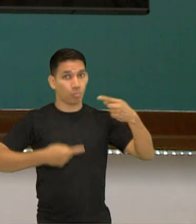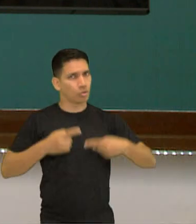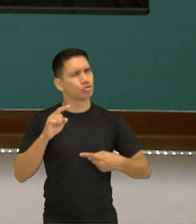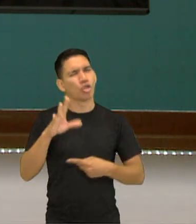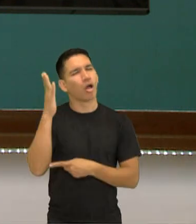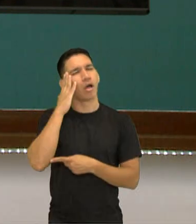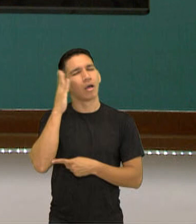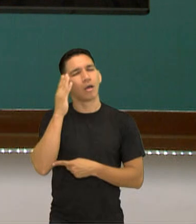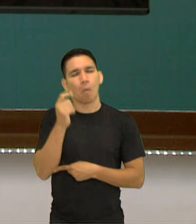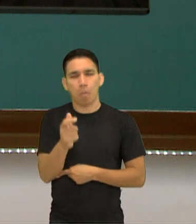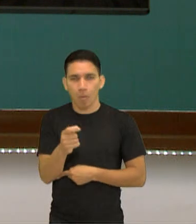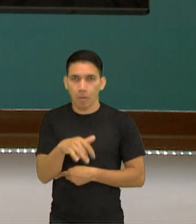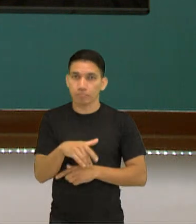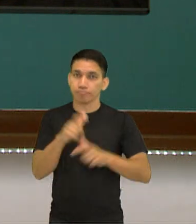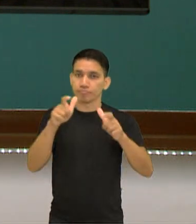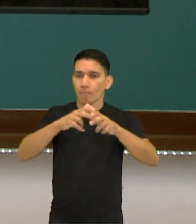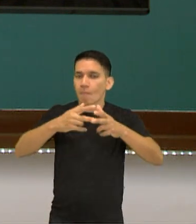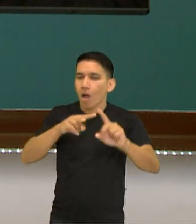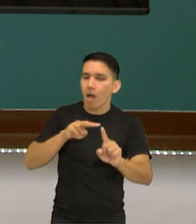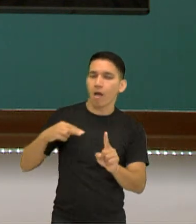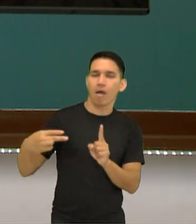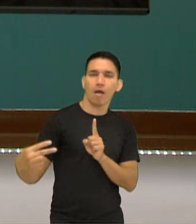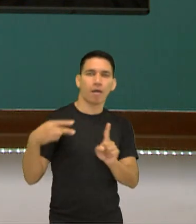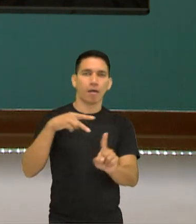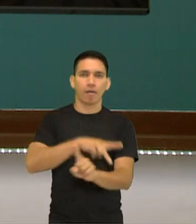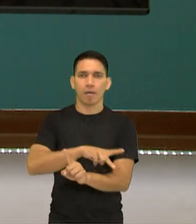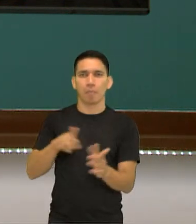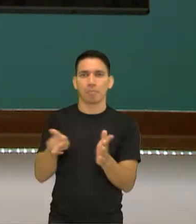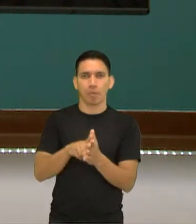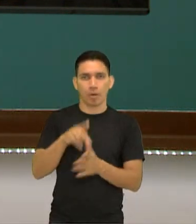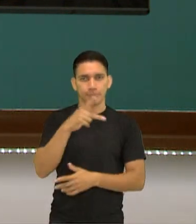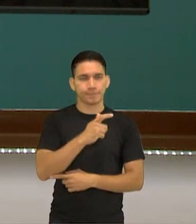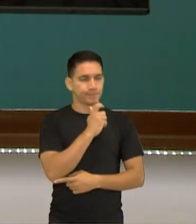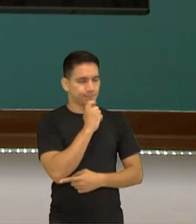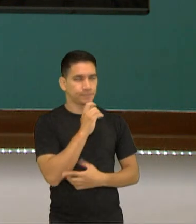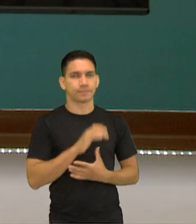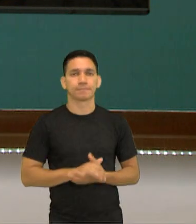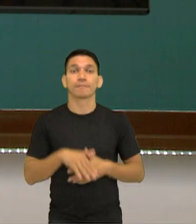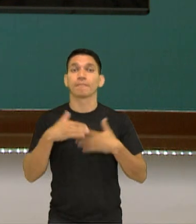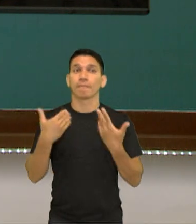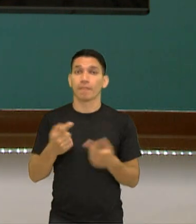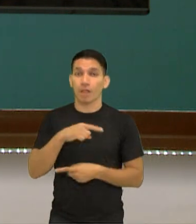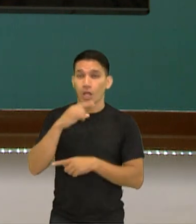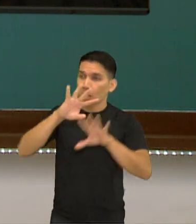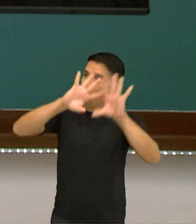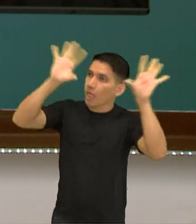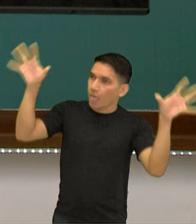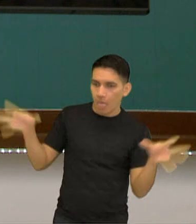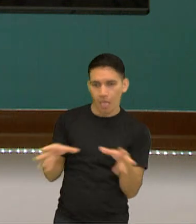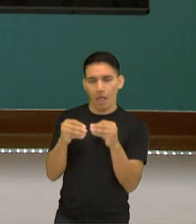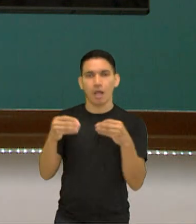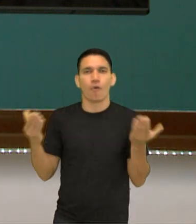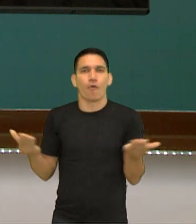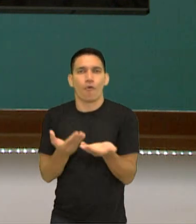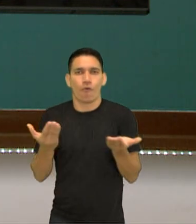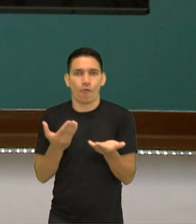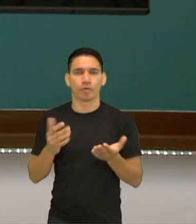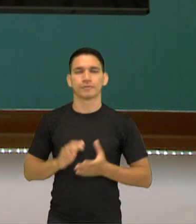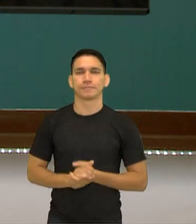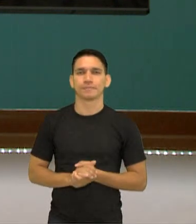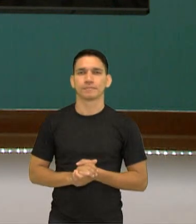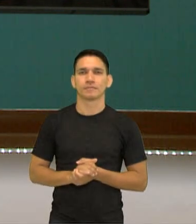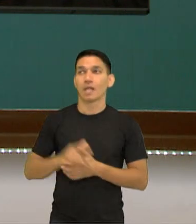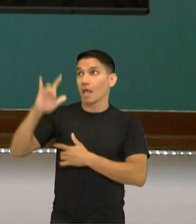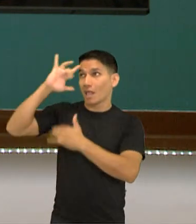conhecerem um pouquinho mais do panorama da obra de Platão. Vamos, então, para a nossa revisão de hoje. Na teoria